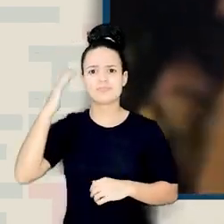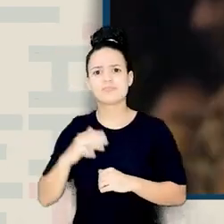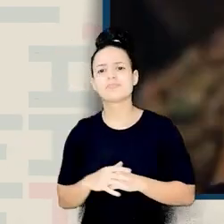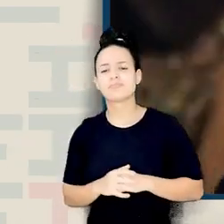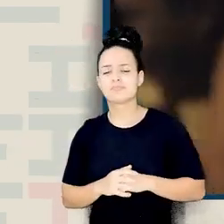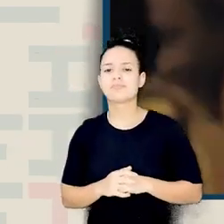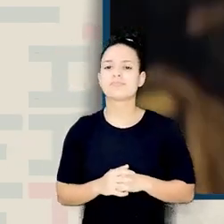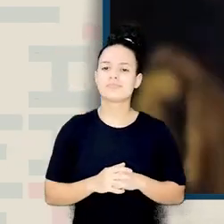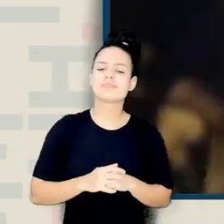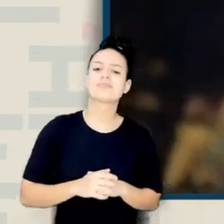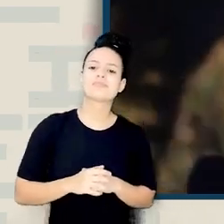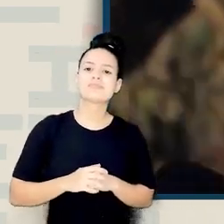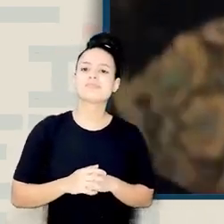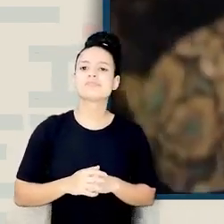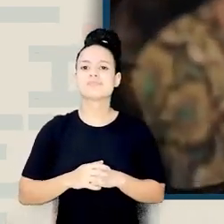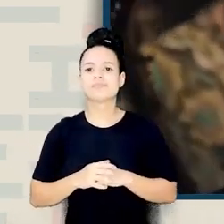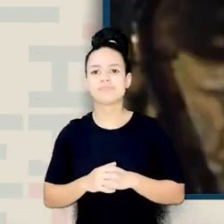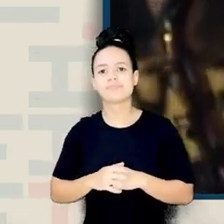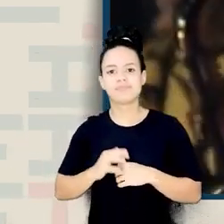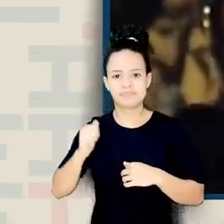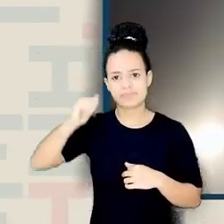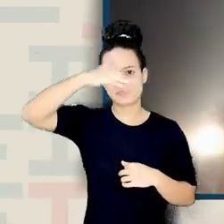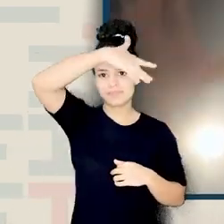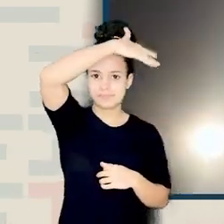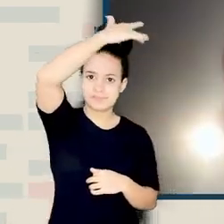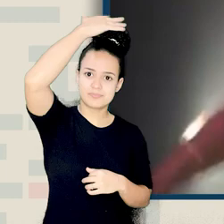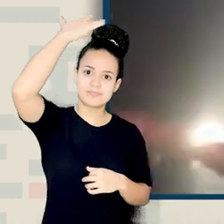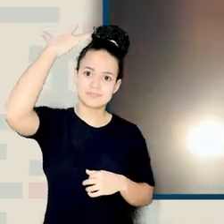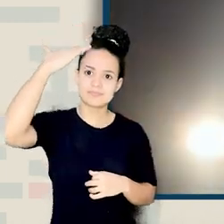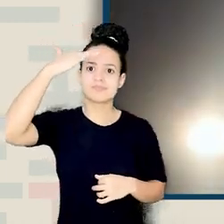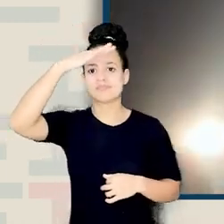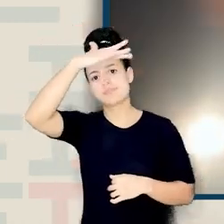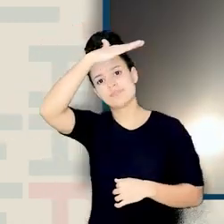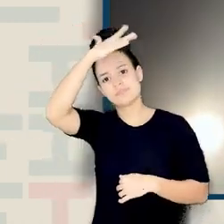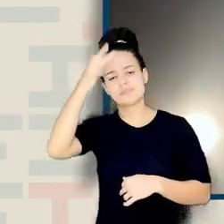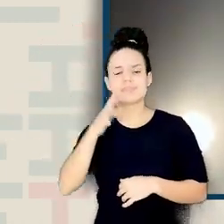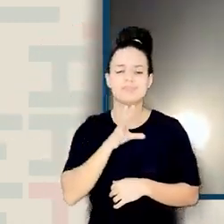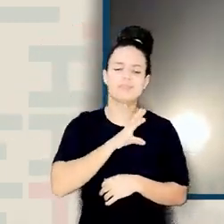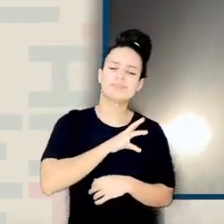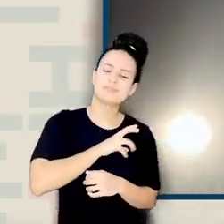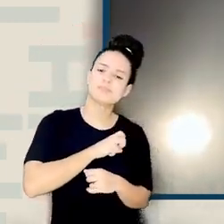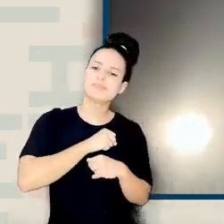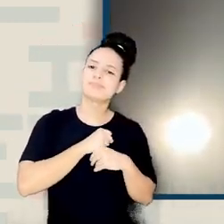egus, epa-rei, epa-rei, fogo do amor,